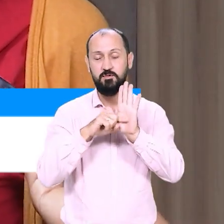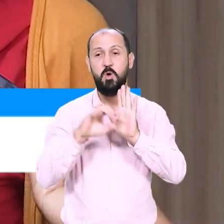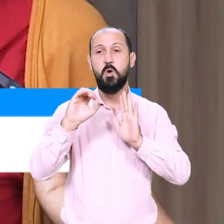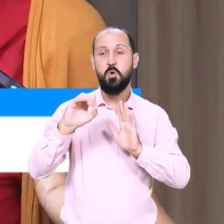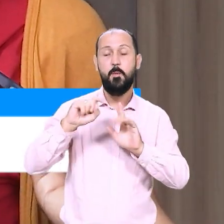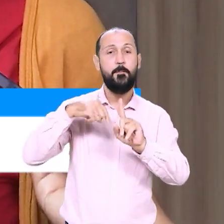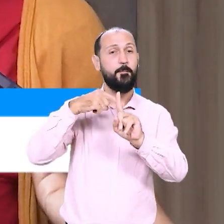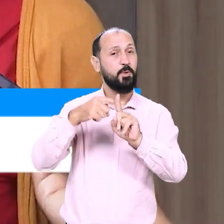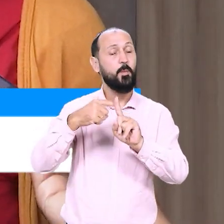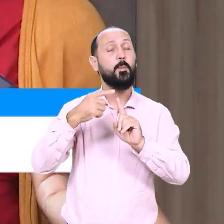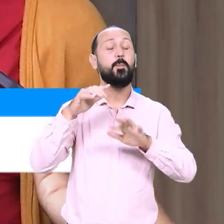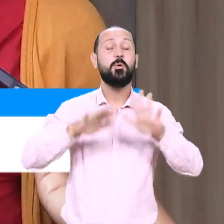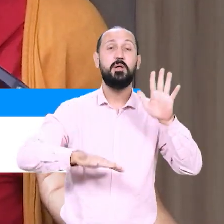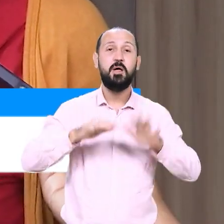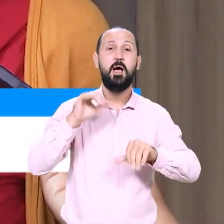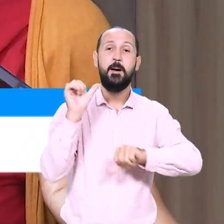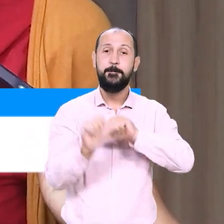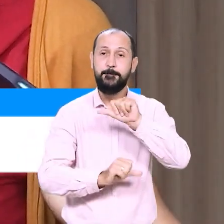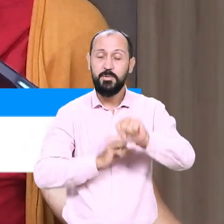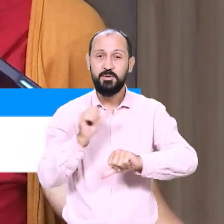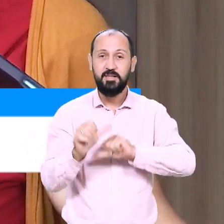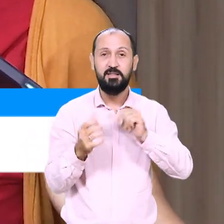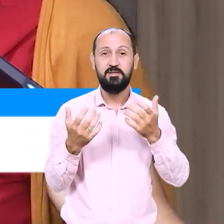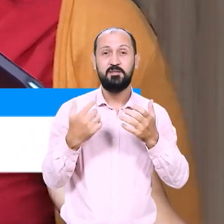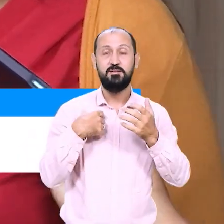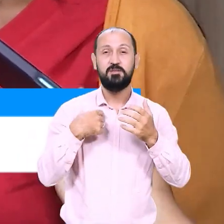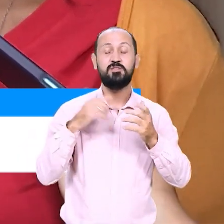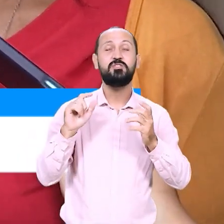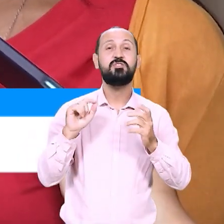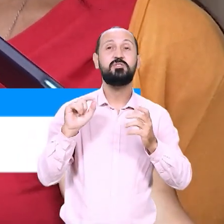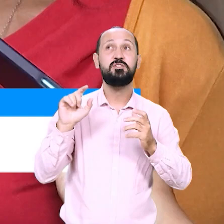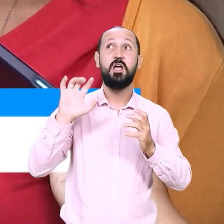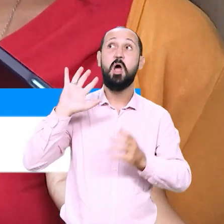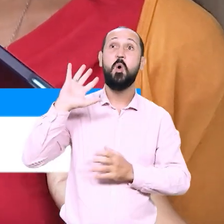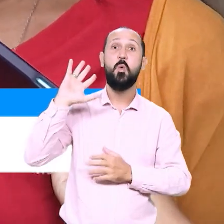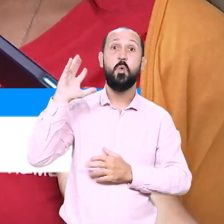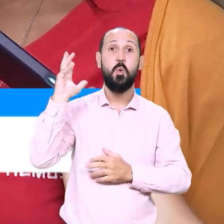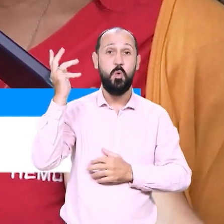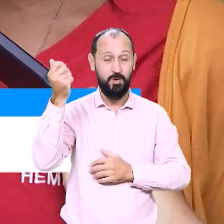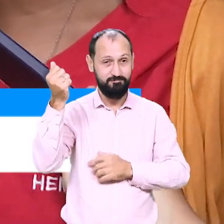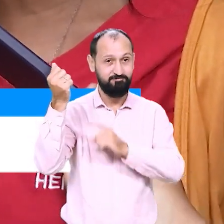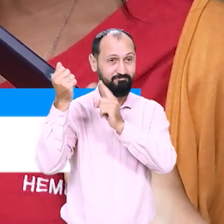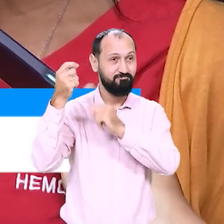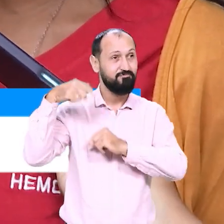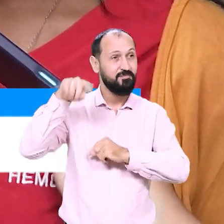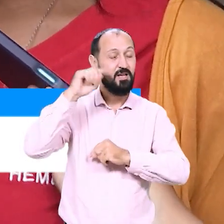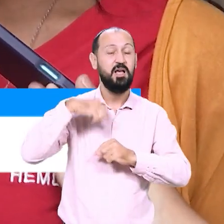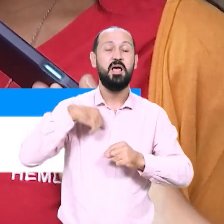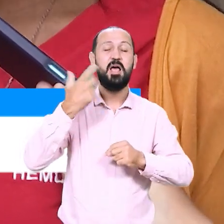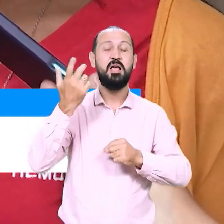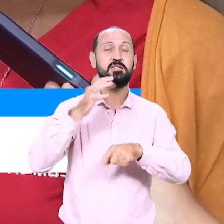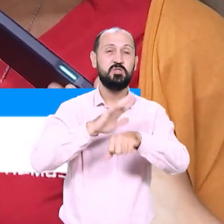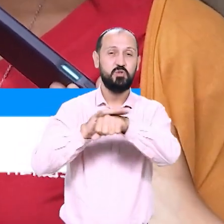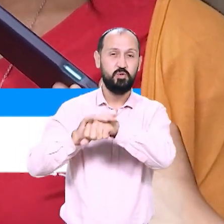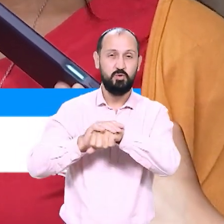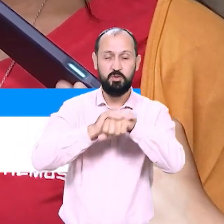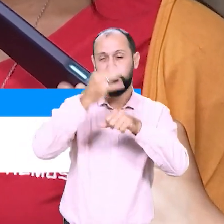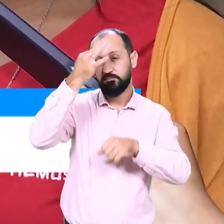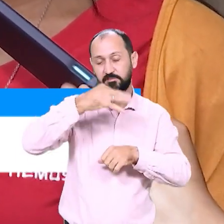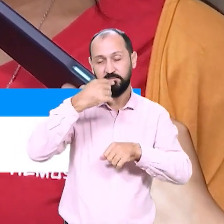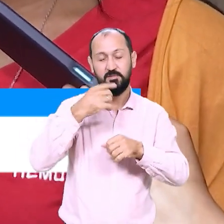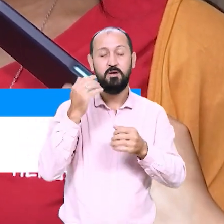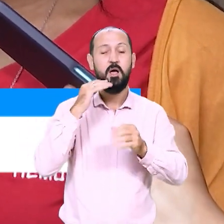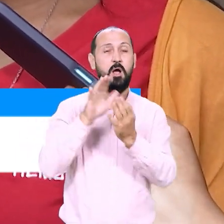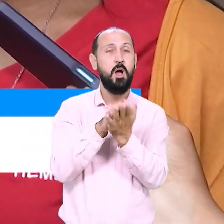muito de O negativo e O positivo, porque devido à mudança de tempo, então por causa das